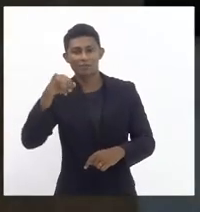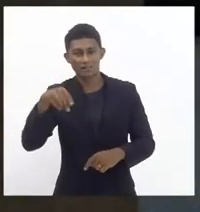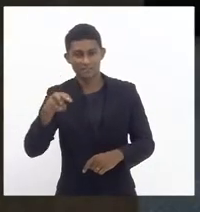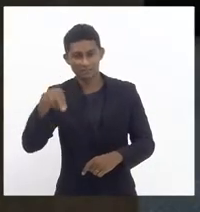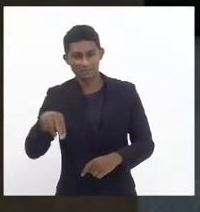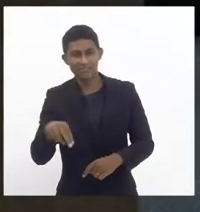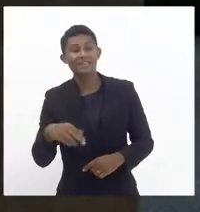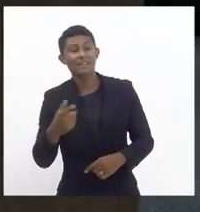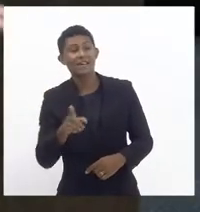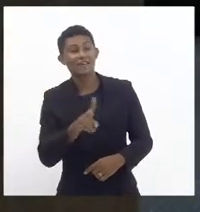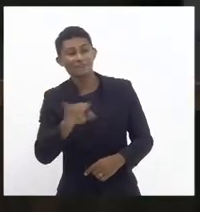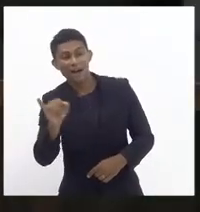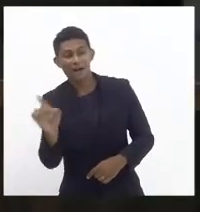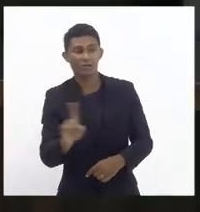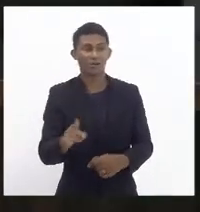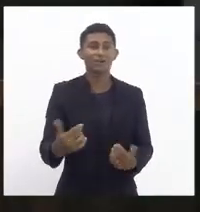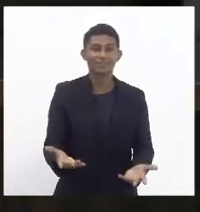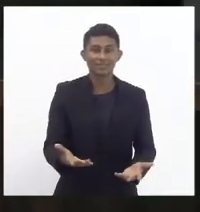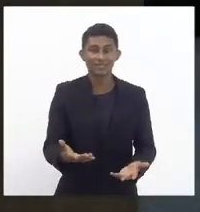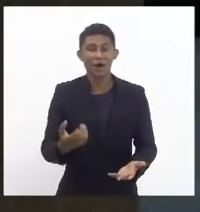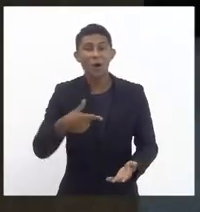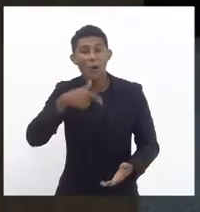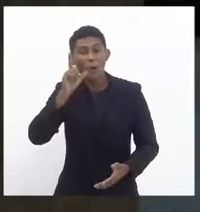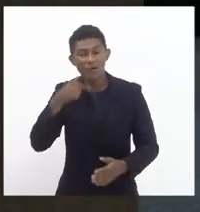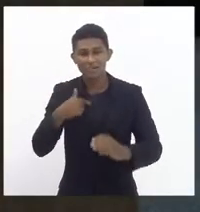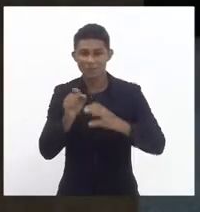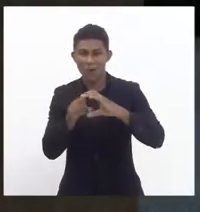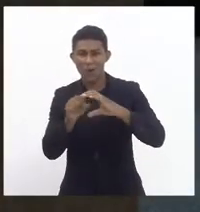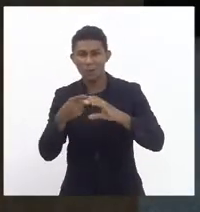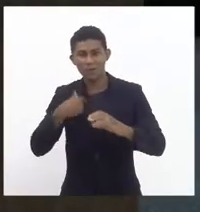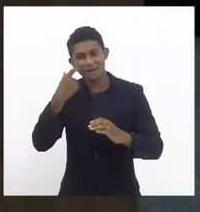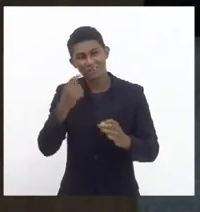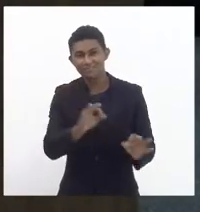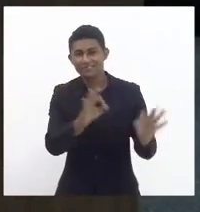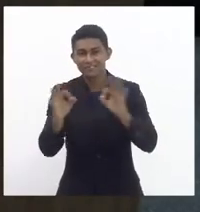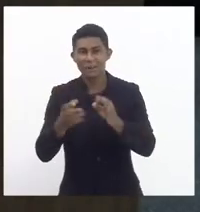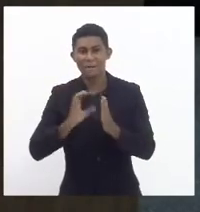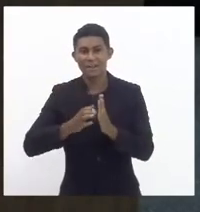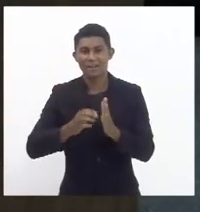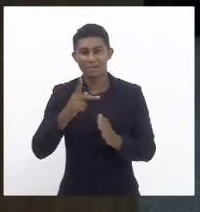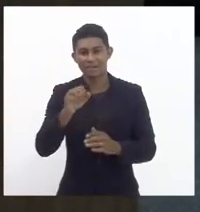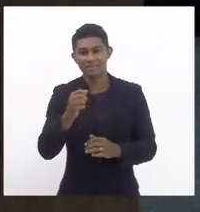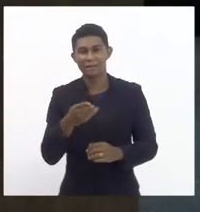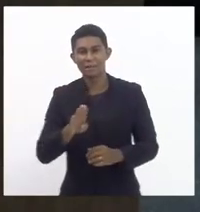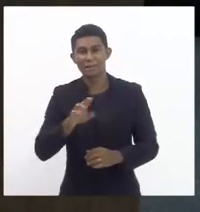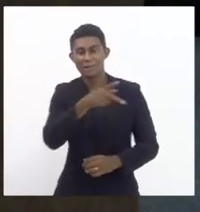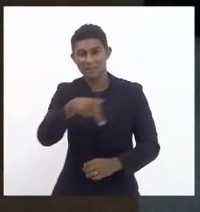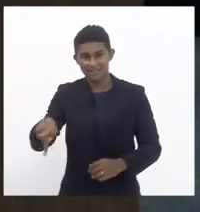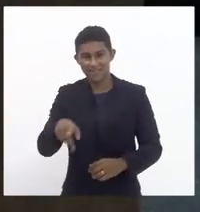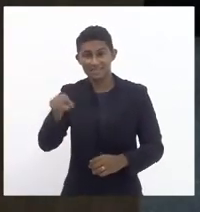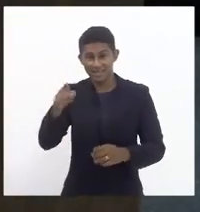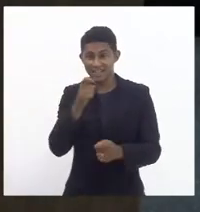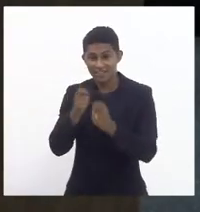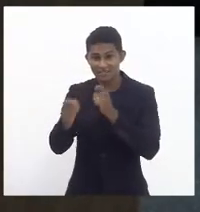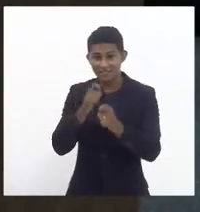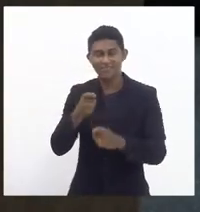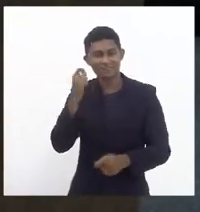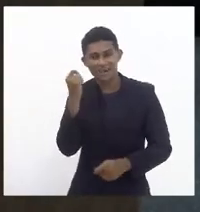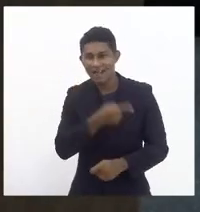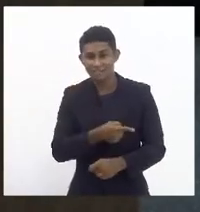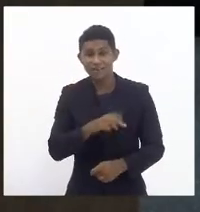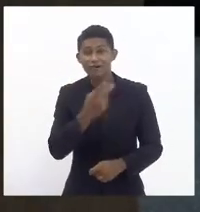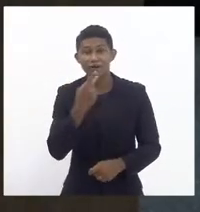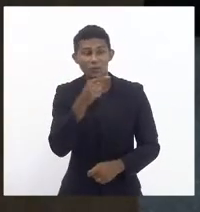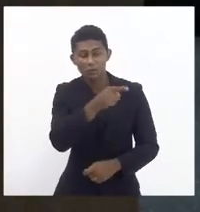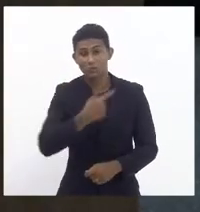logo me vai e volta então quanto a China Globo News entrevista do presidente do PSB achei muito engraçado a Estamos aguardando ainda lá que não